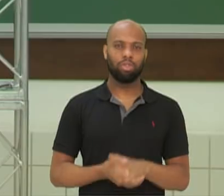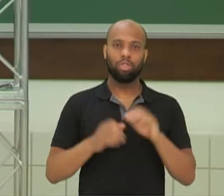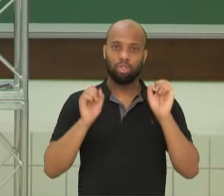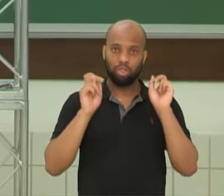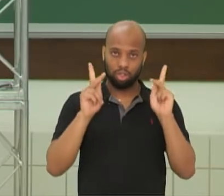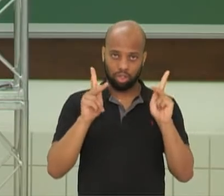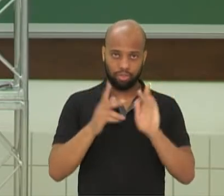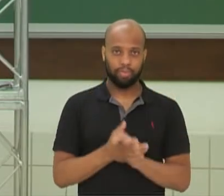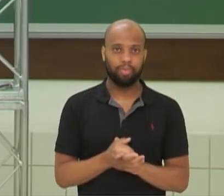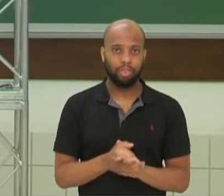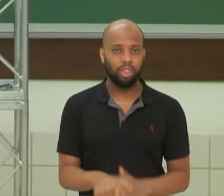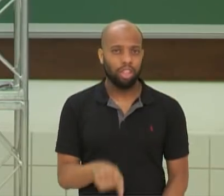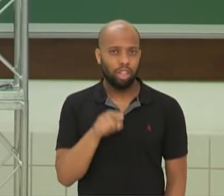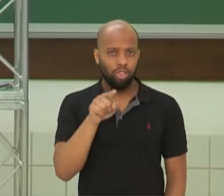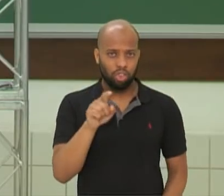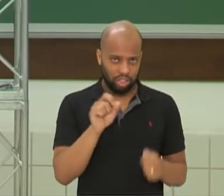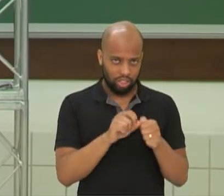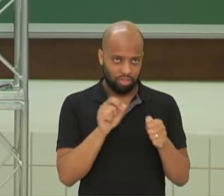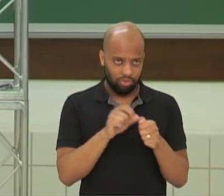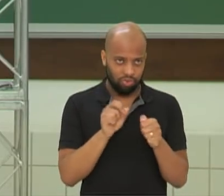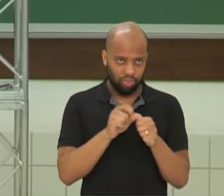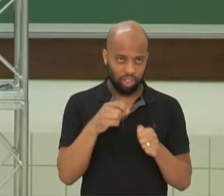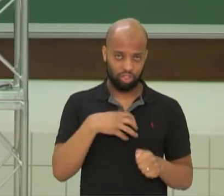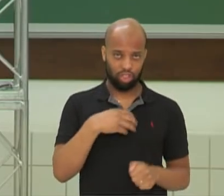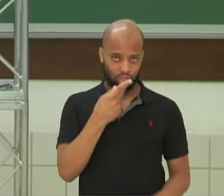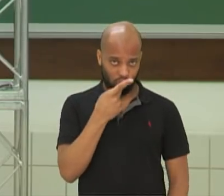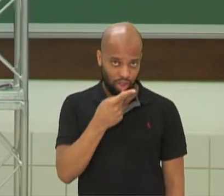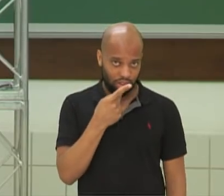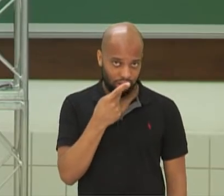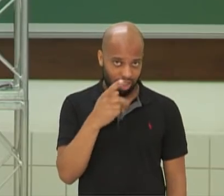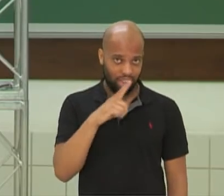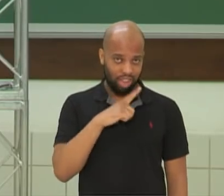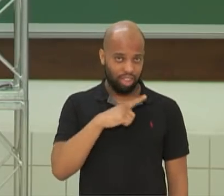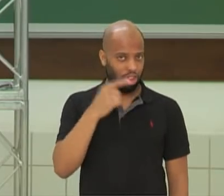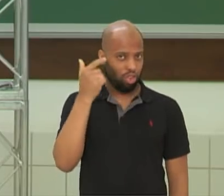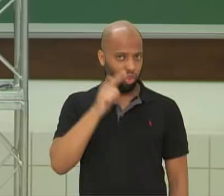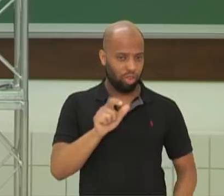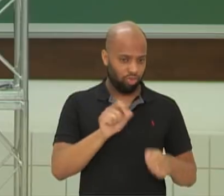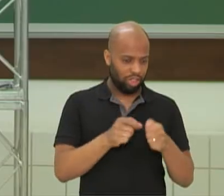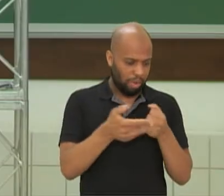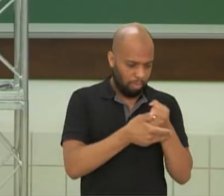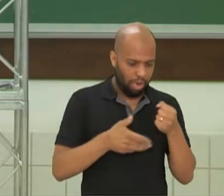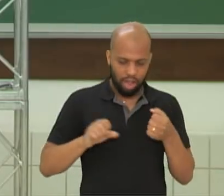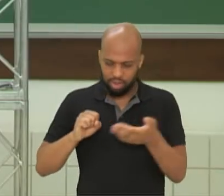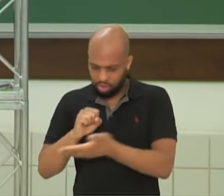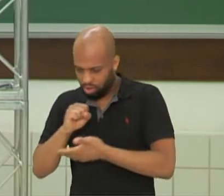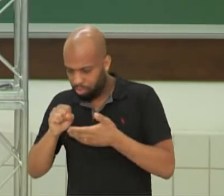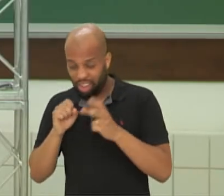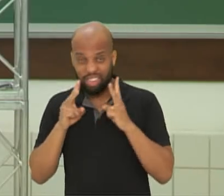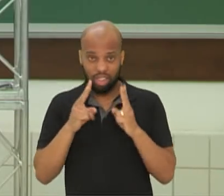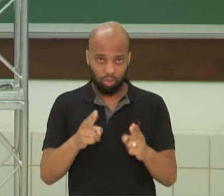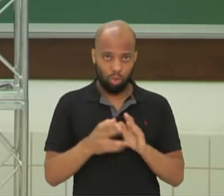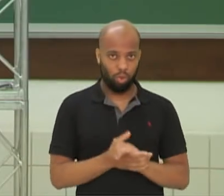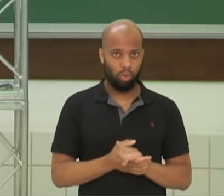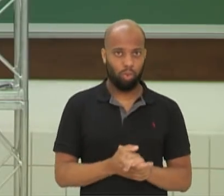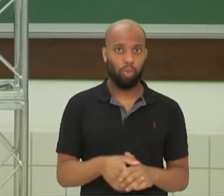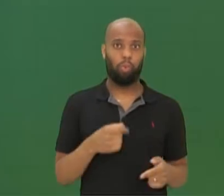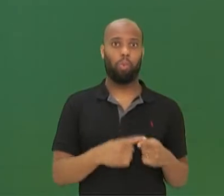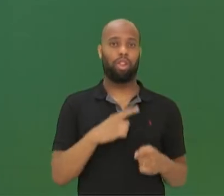Muito bem, você igualou as bases, conseguiu igualar as bases? Pensa comigo, olha só. A gente tem